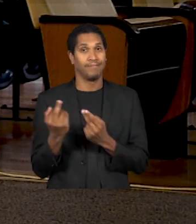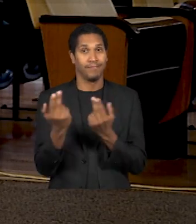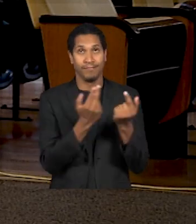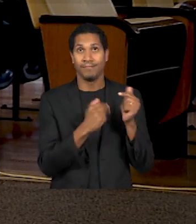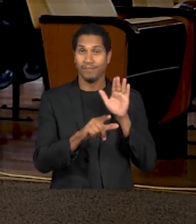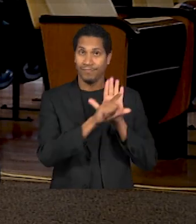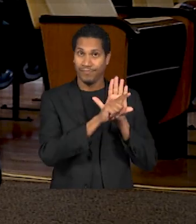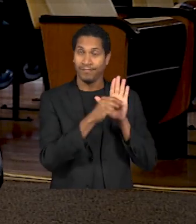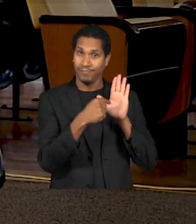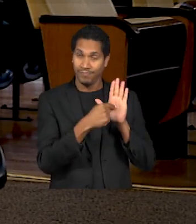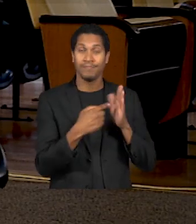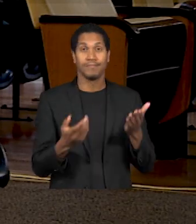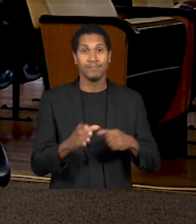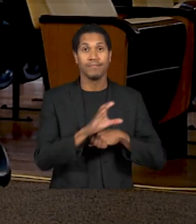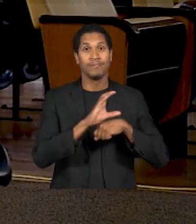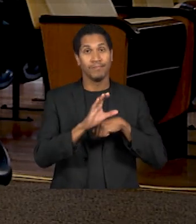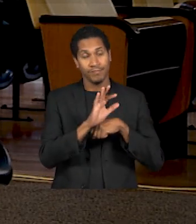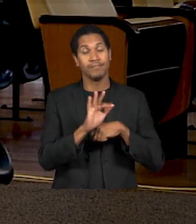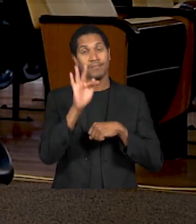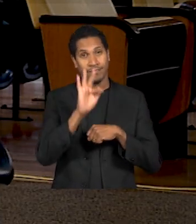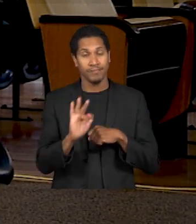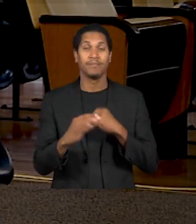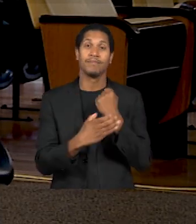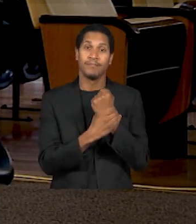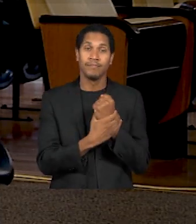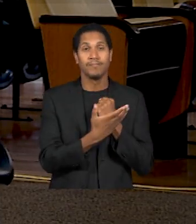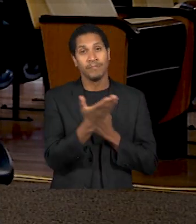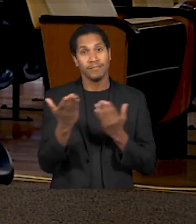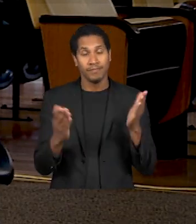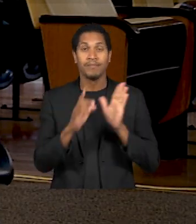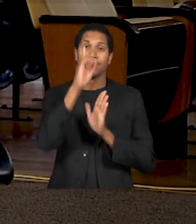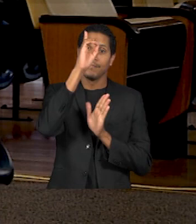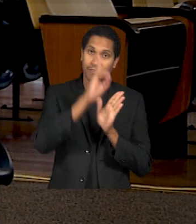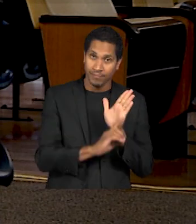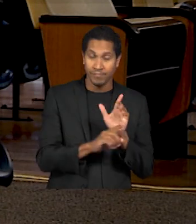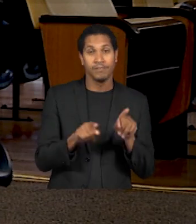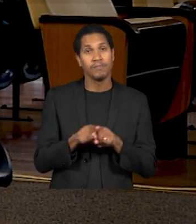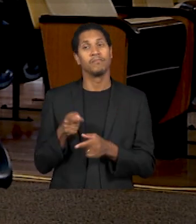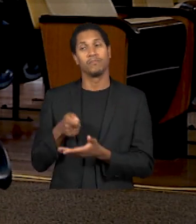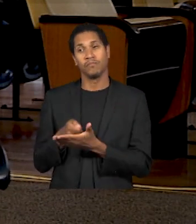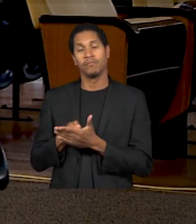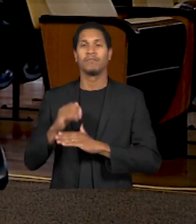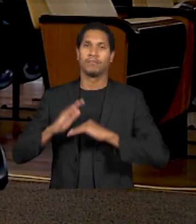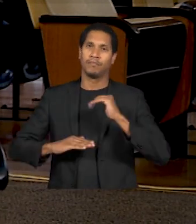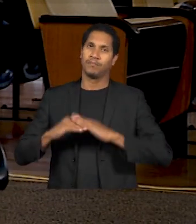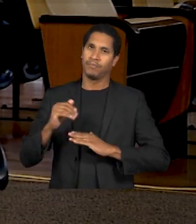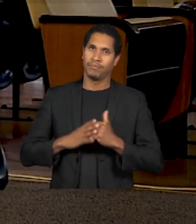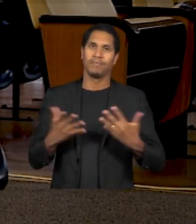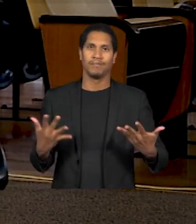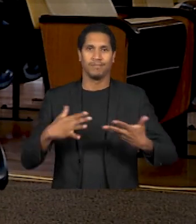a Constituição também garante todos os nossos direitos e deveres como cidadãos.